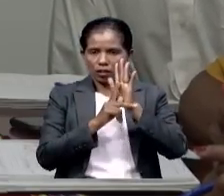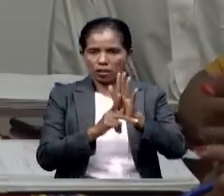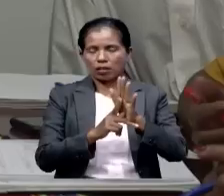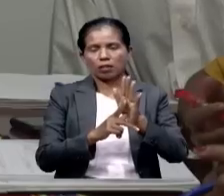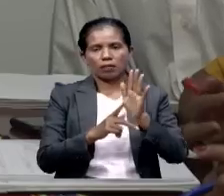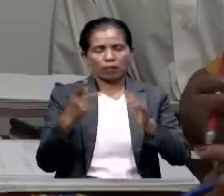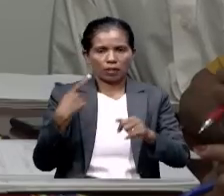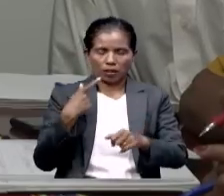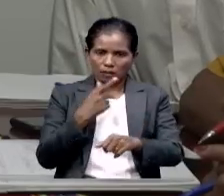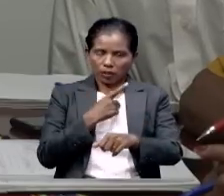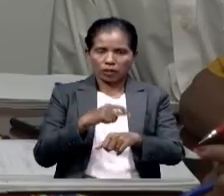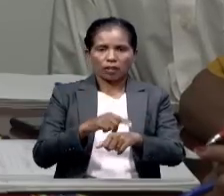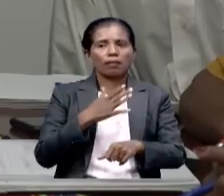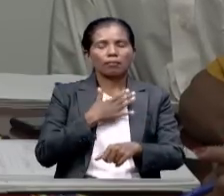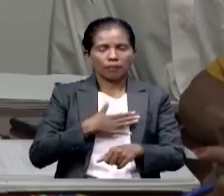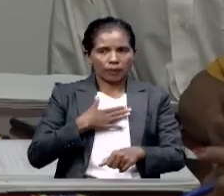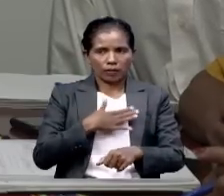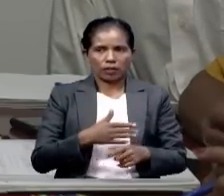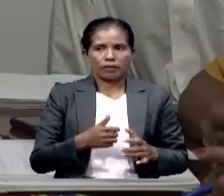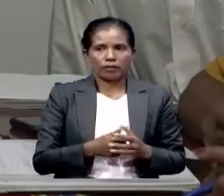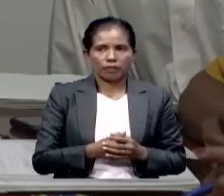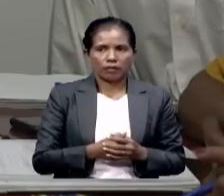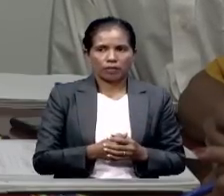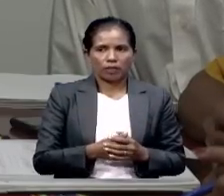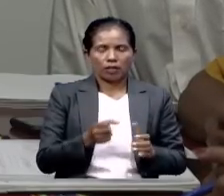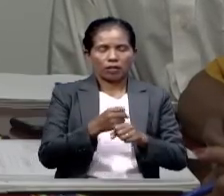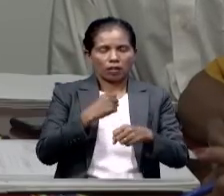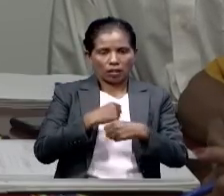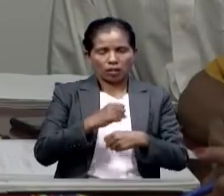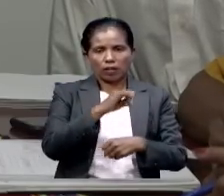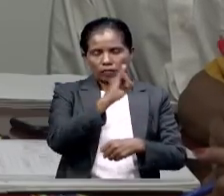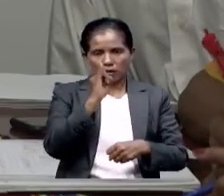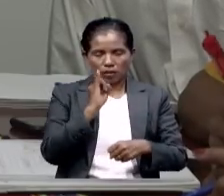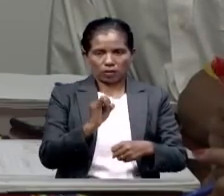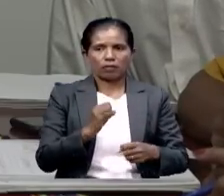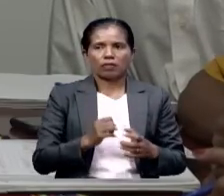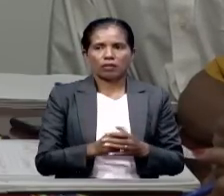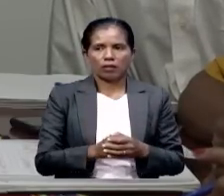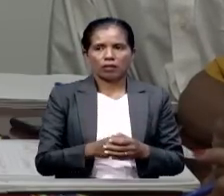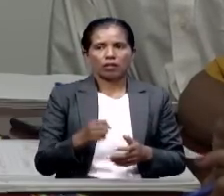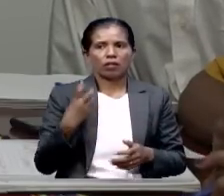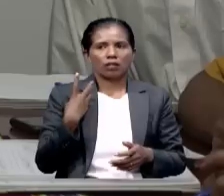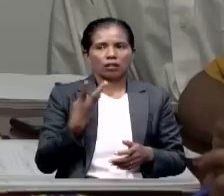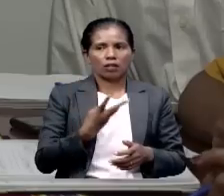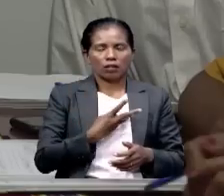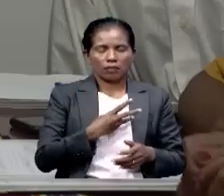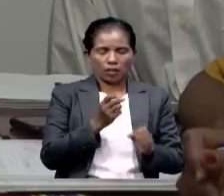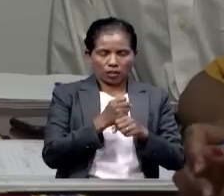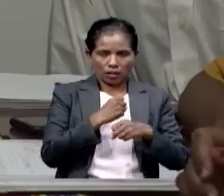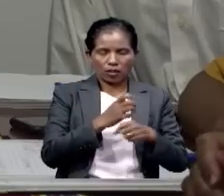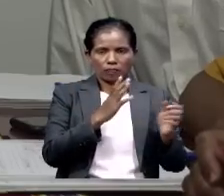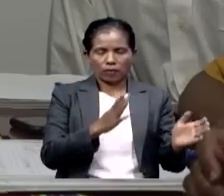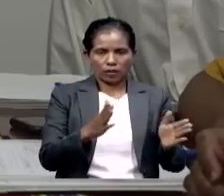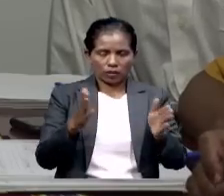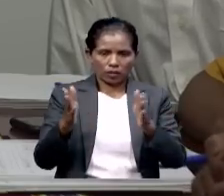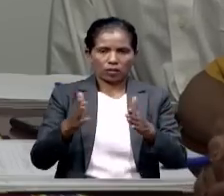parlamento, favor botida halo investigação lei e ami halo processo mobilidade